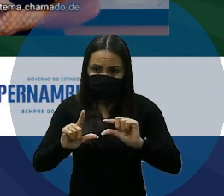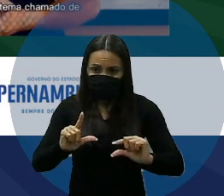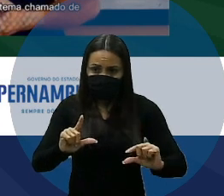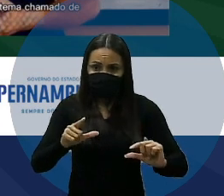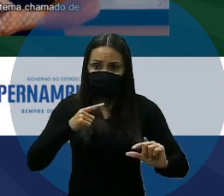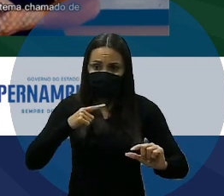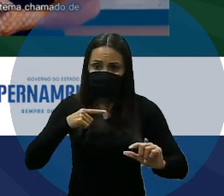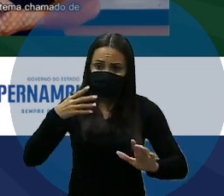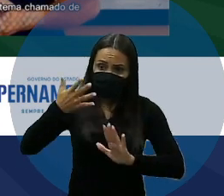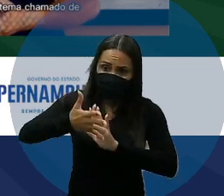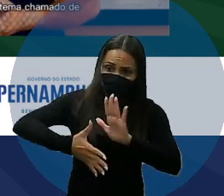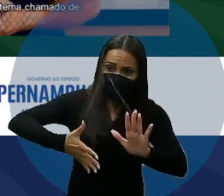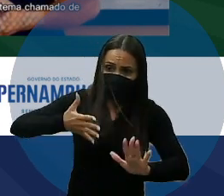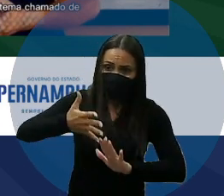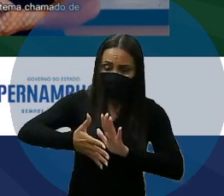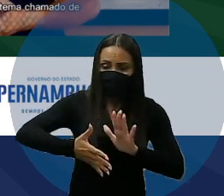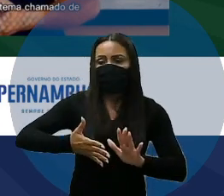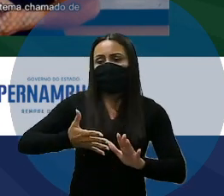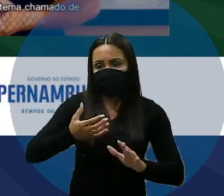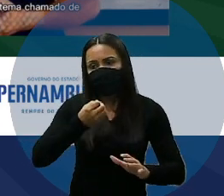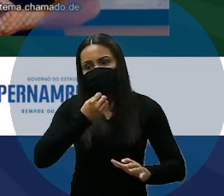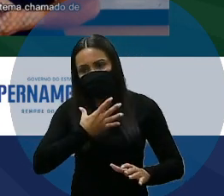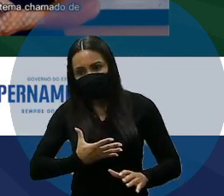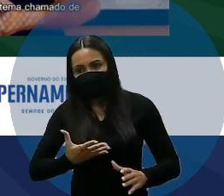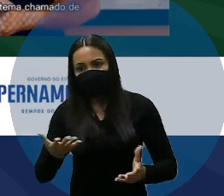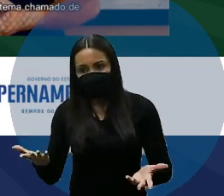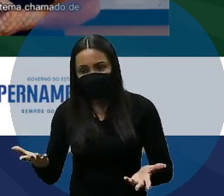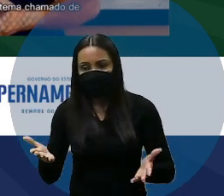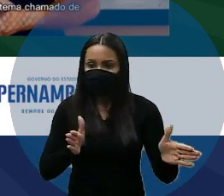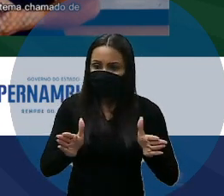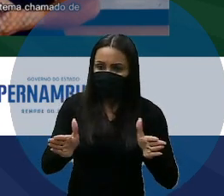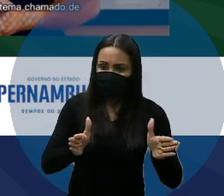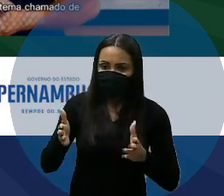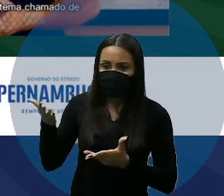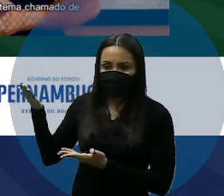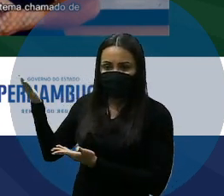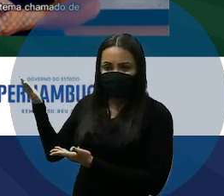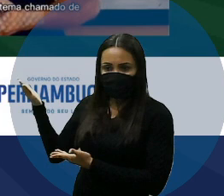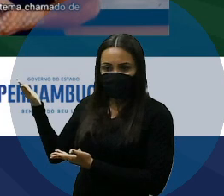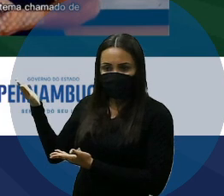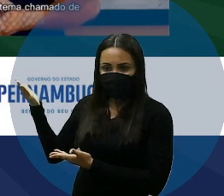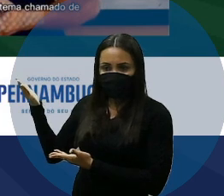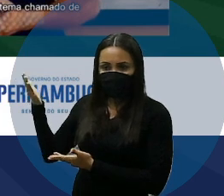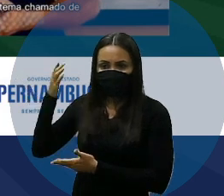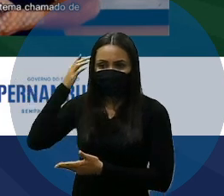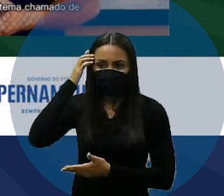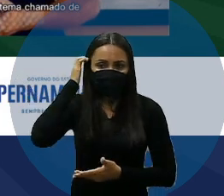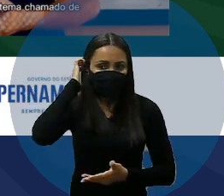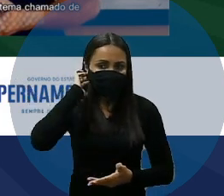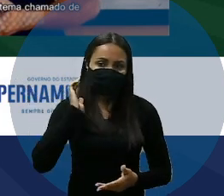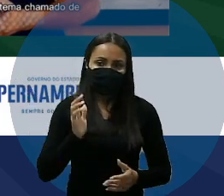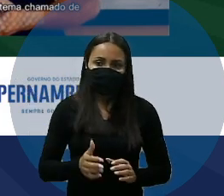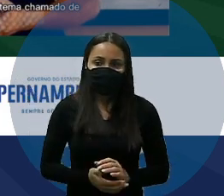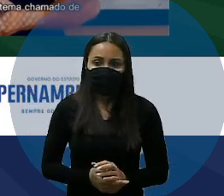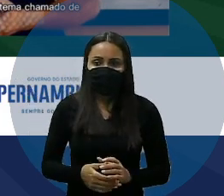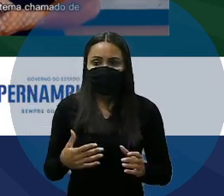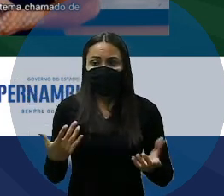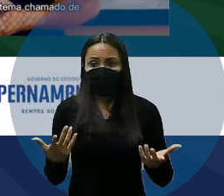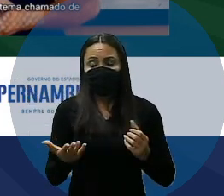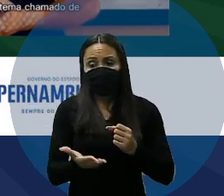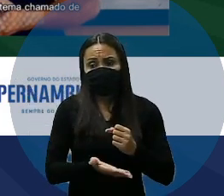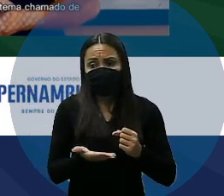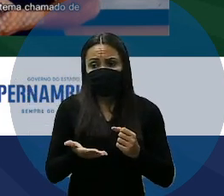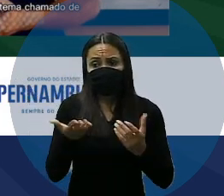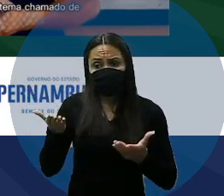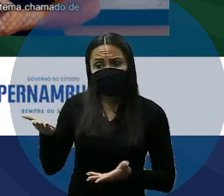e está bem, bem interessante. Quem quiser conferir também está disponível aí no canal. Mas basicamente é isso.